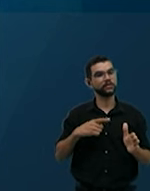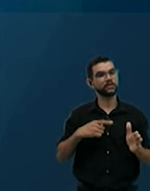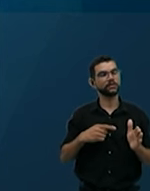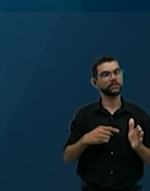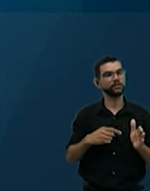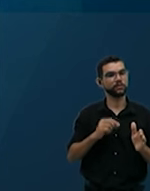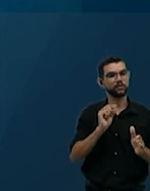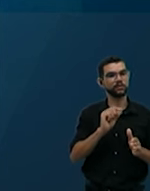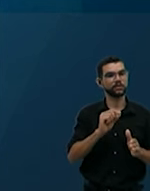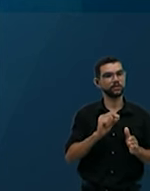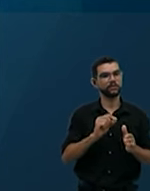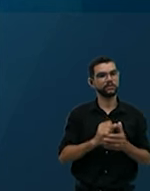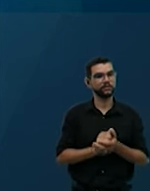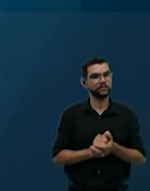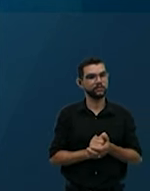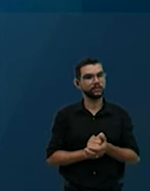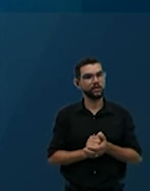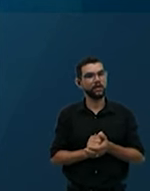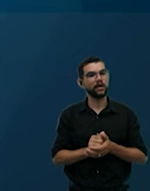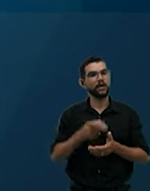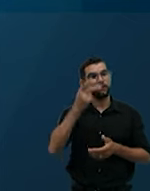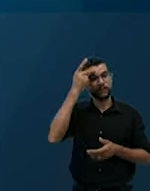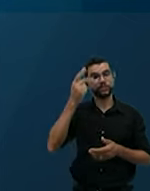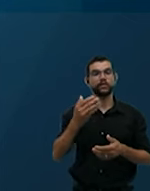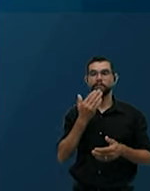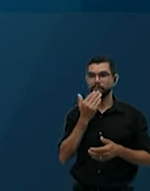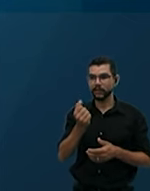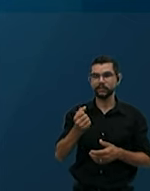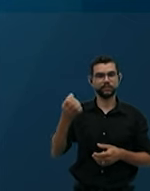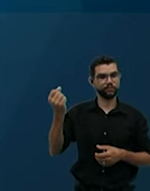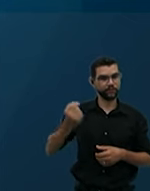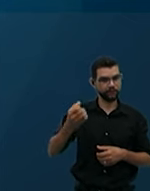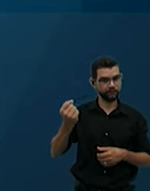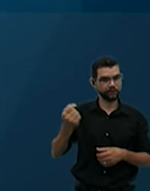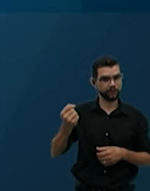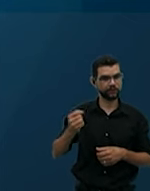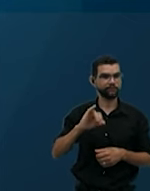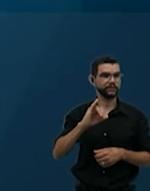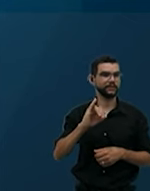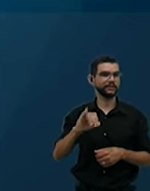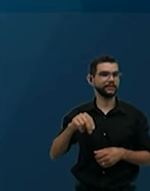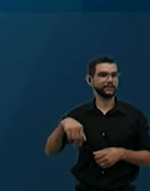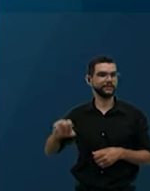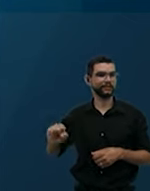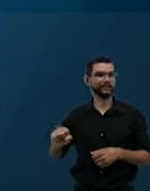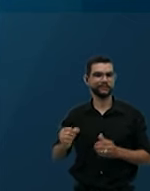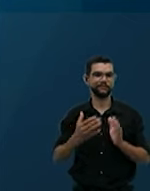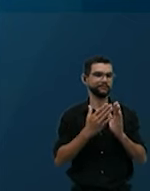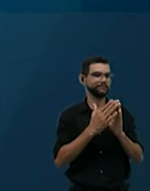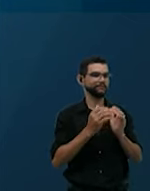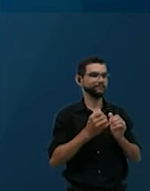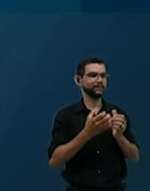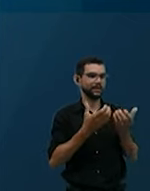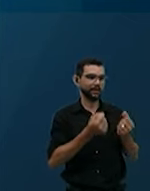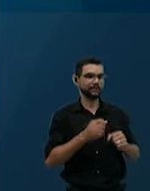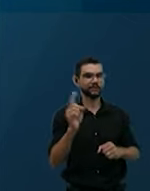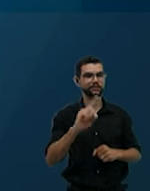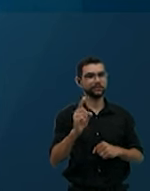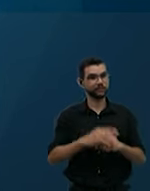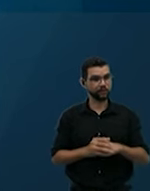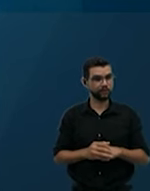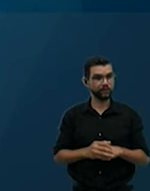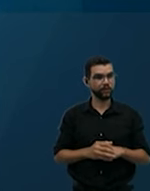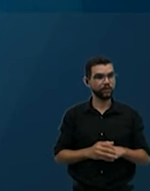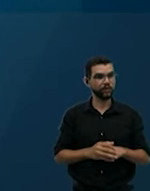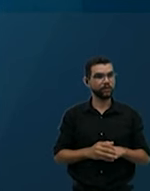são negados pelo robô. Não dá tempo do segurado juntar um documento, fazer algum procedimento, pedir justificação administrativa, não dá